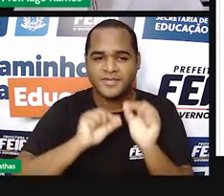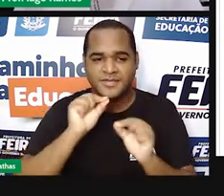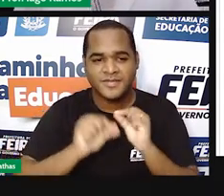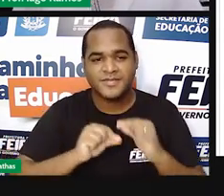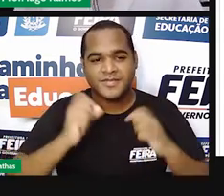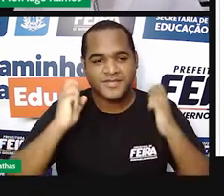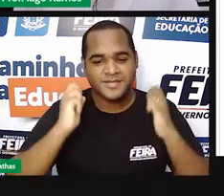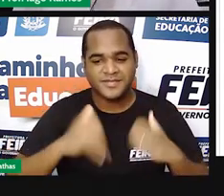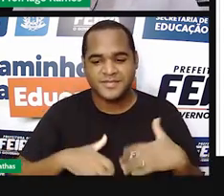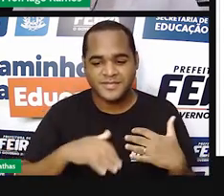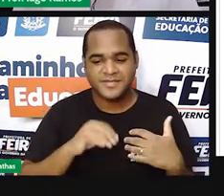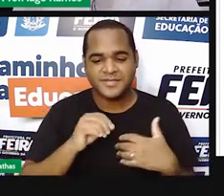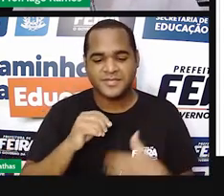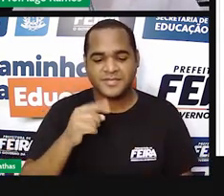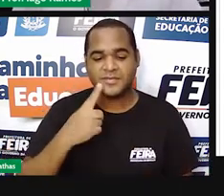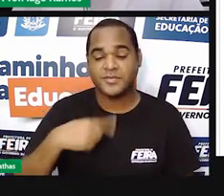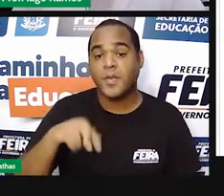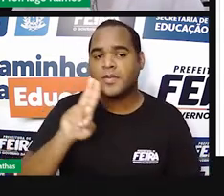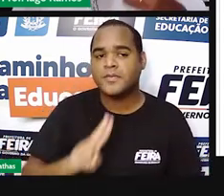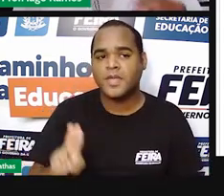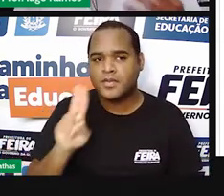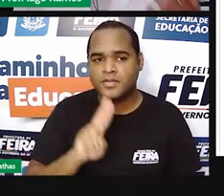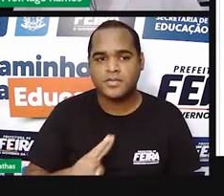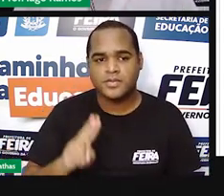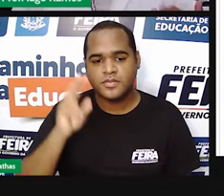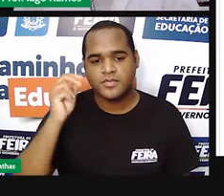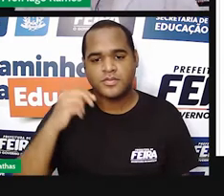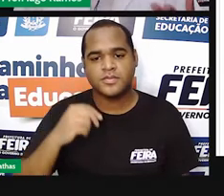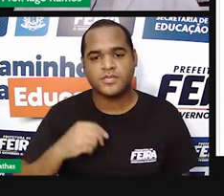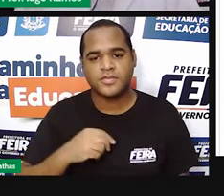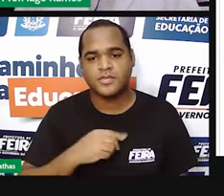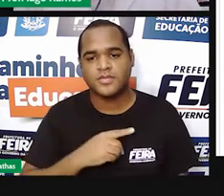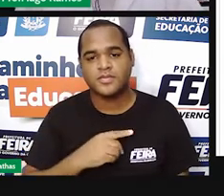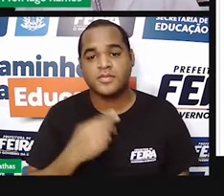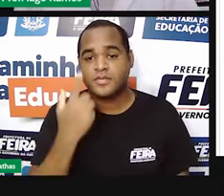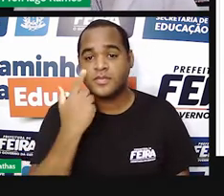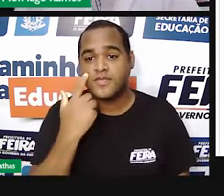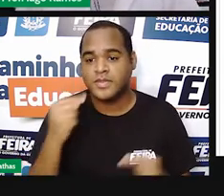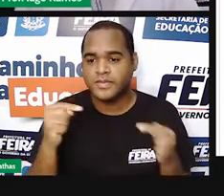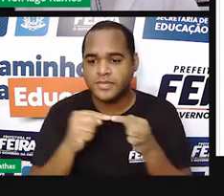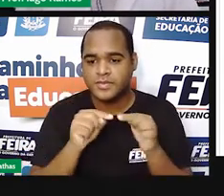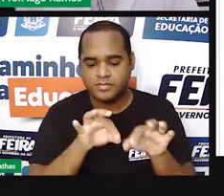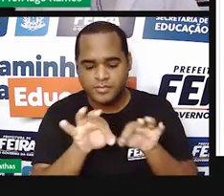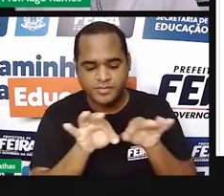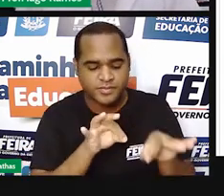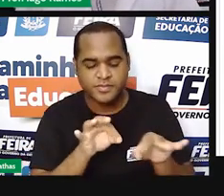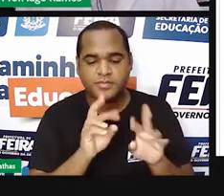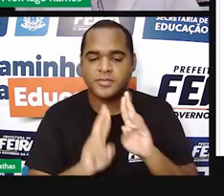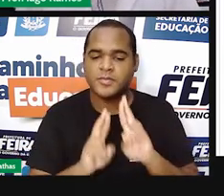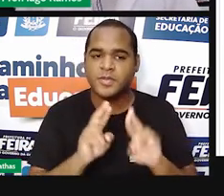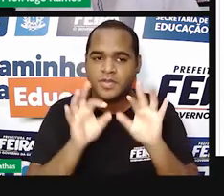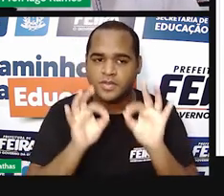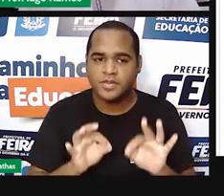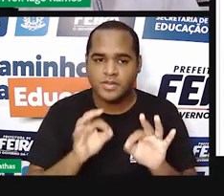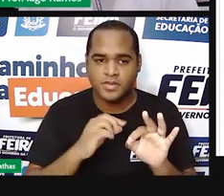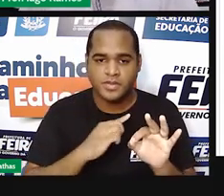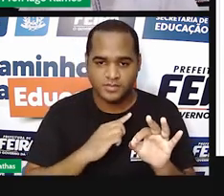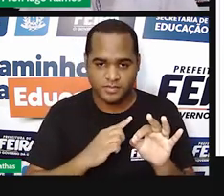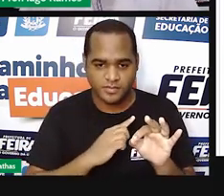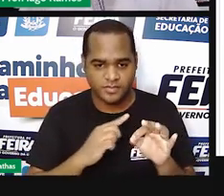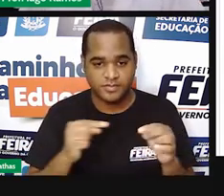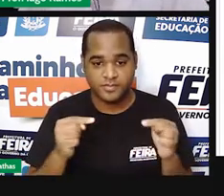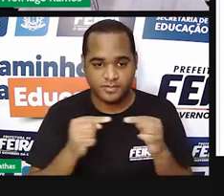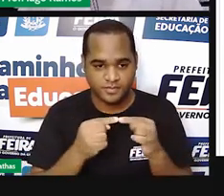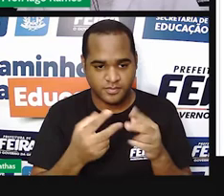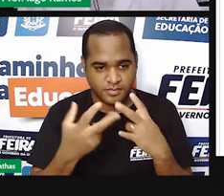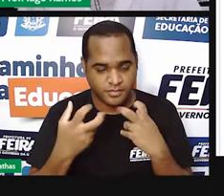que a gente vai usar ali a gente vai encontrar uma solução para essa situação certo e a gente